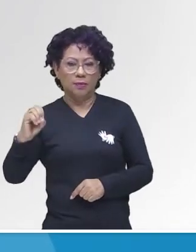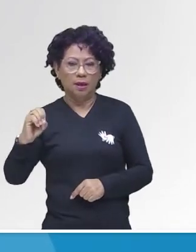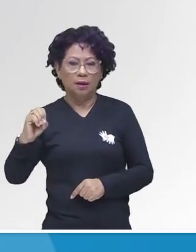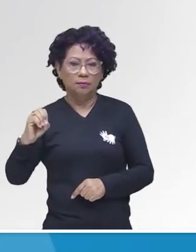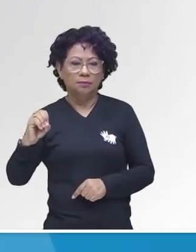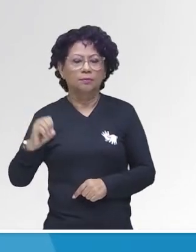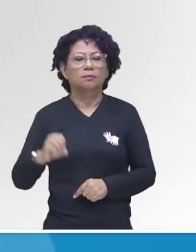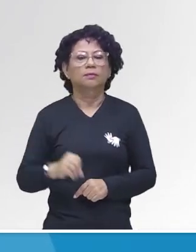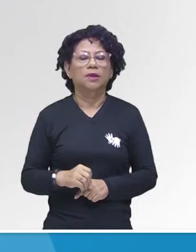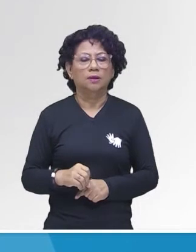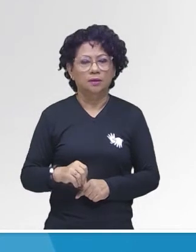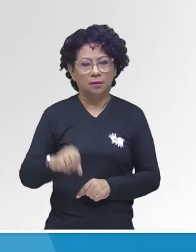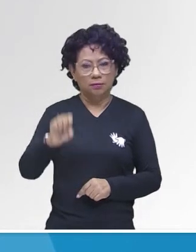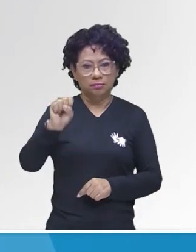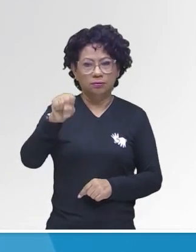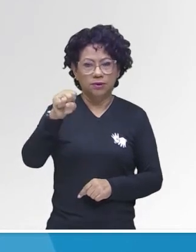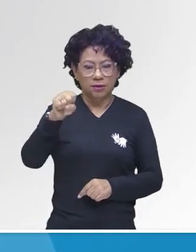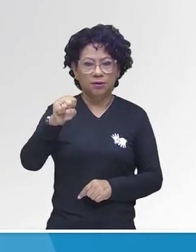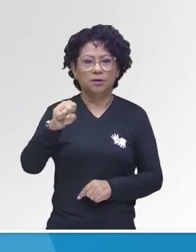eles são